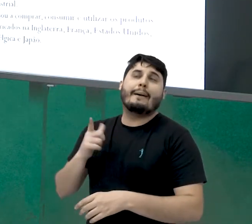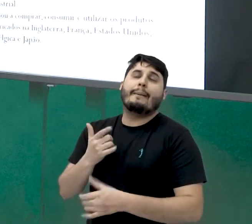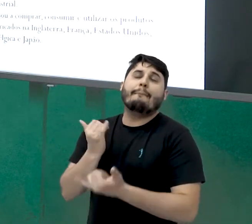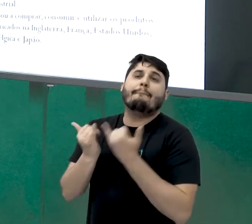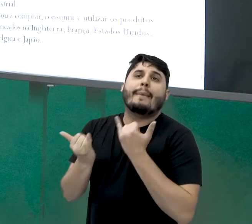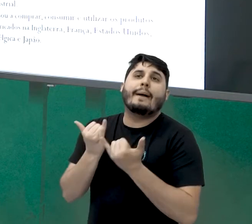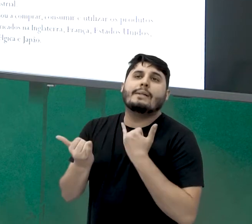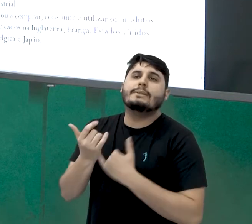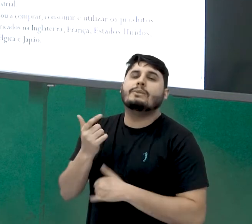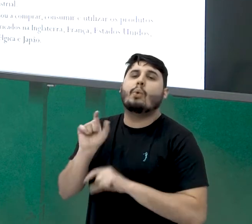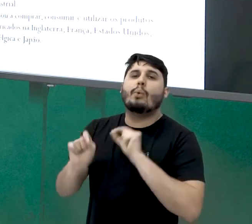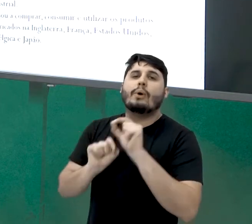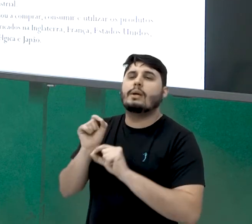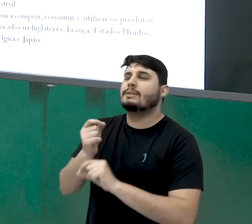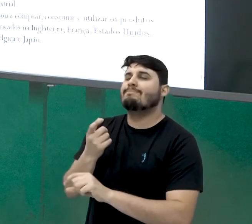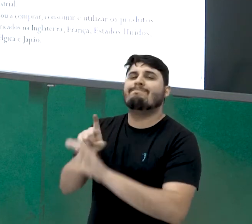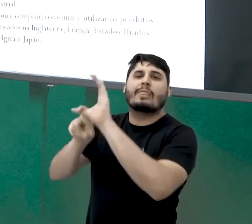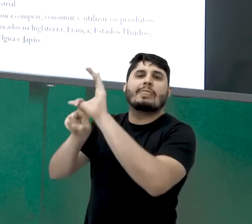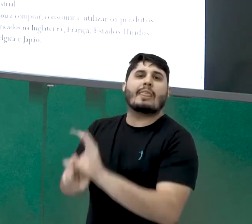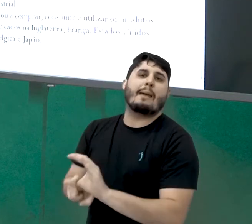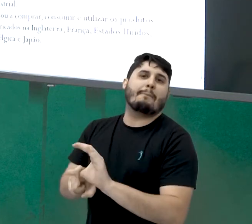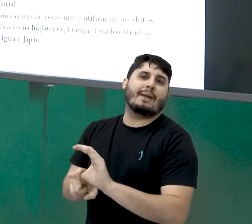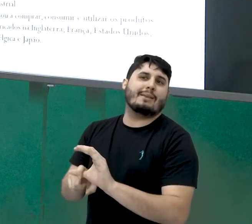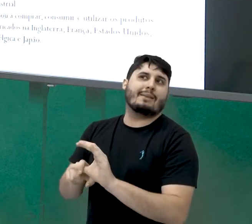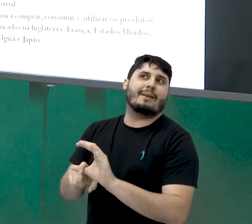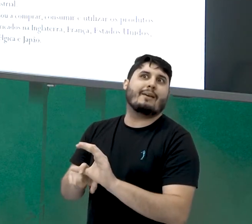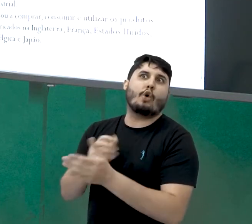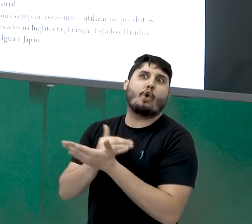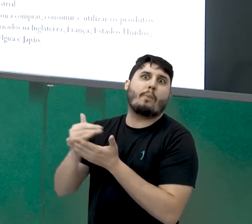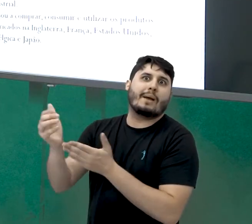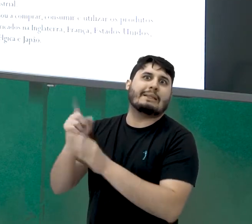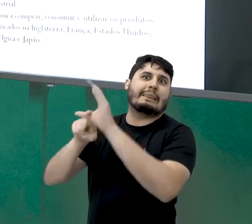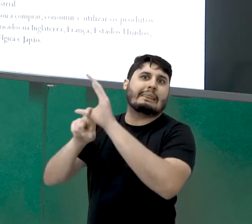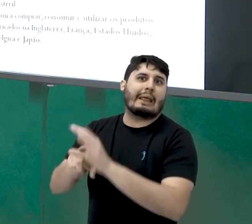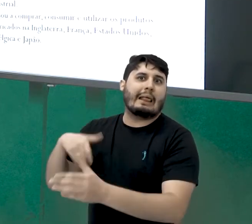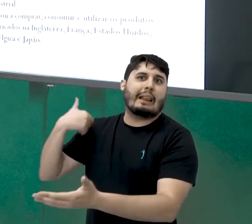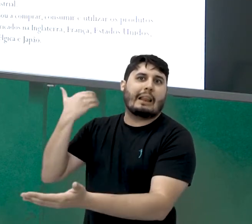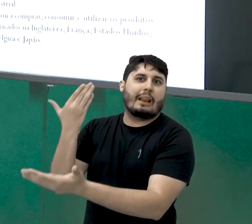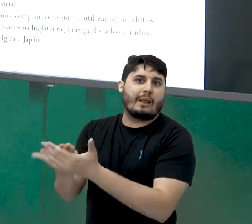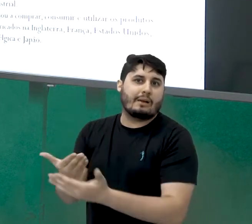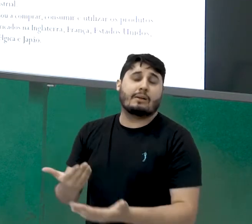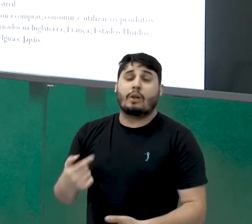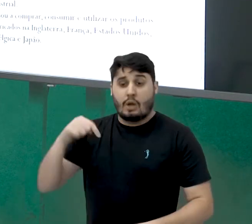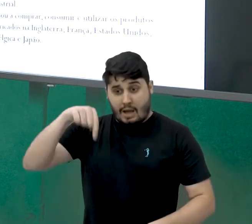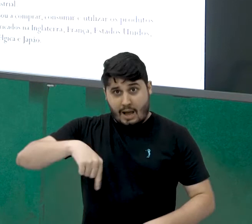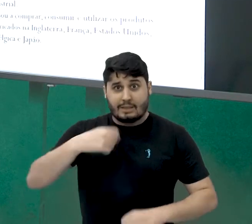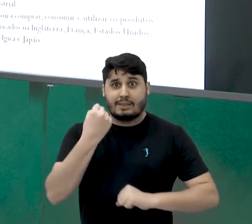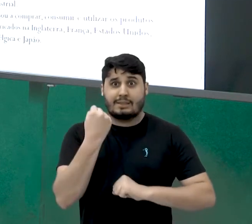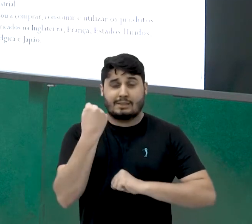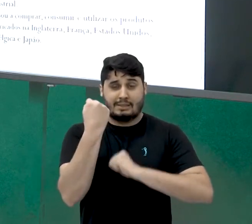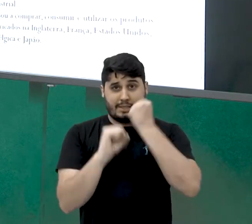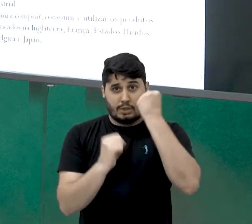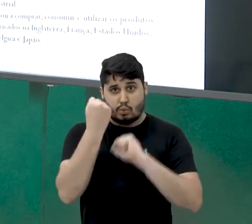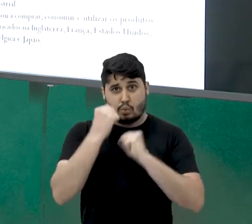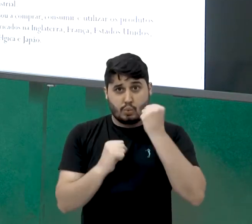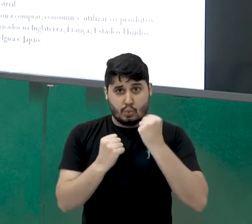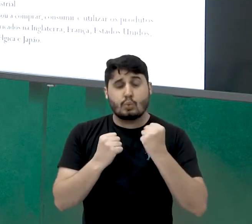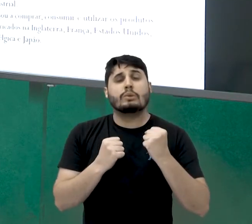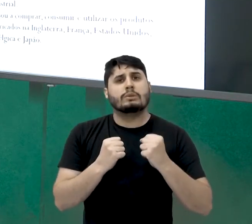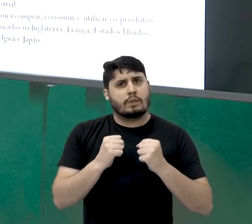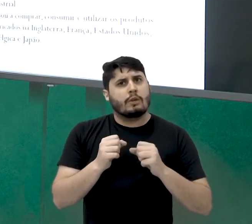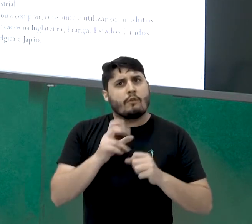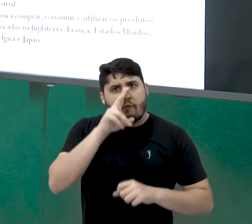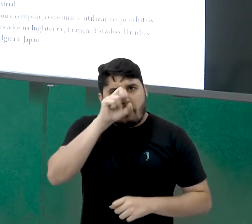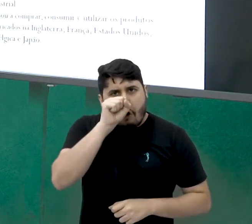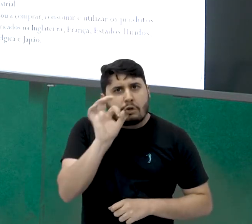do tempo, nós não conseguimos reverter essa dependência tecnológica. Nossa indústria é forte? É. Nossa indústria é forte? Sim. Porém,